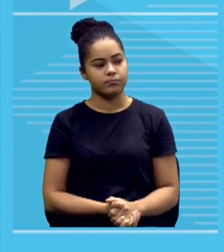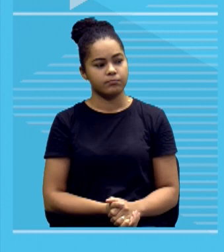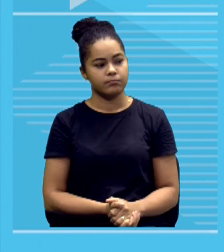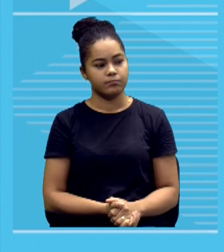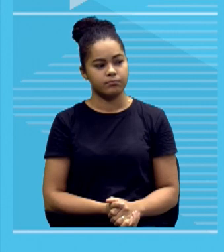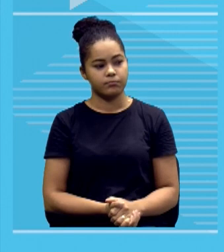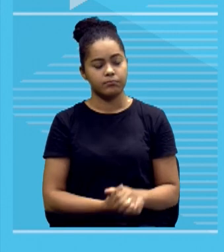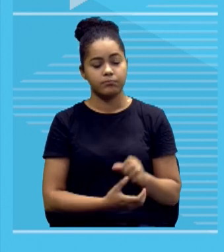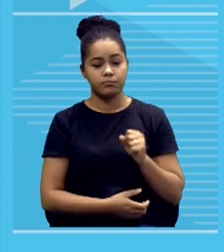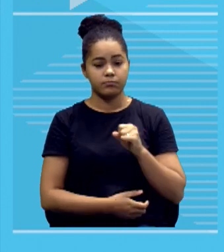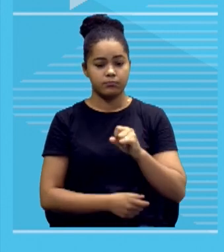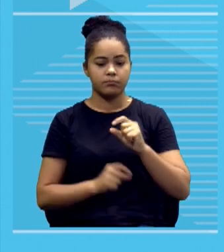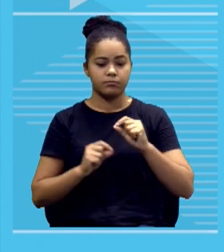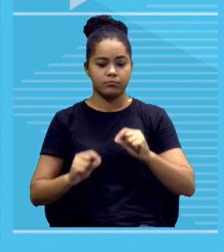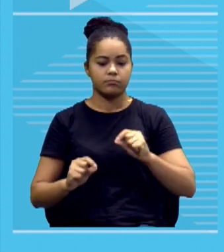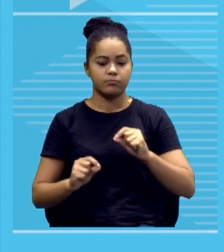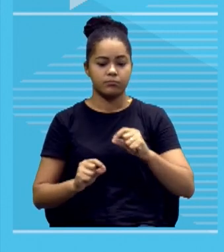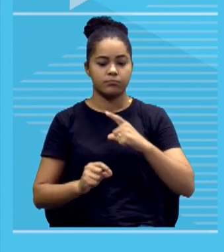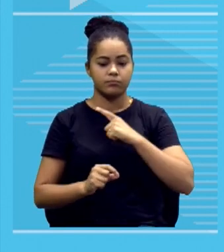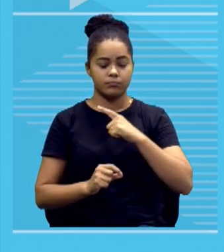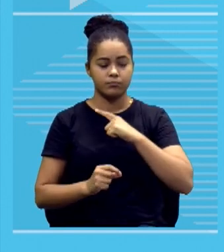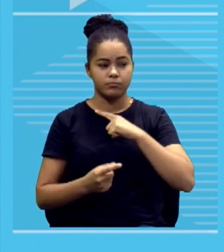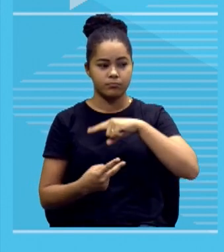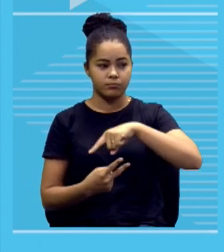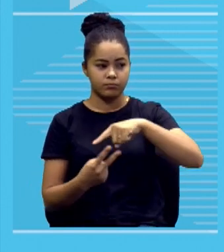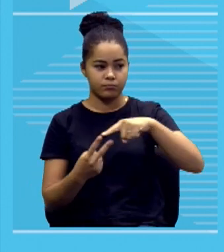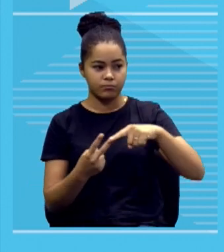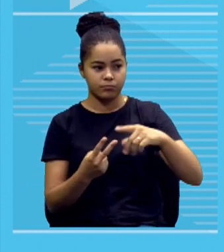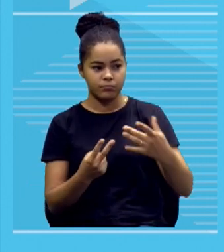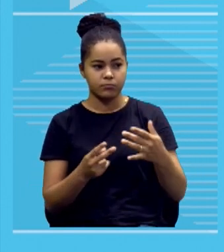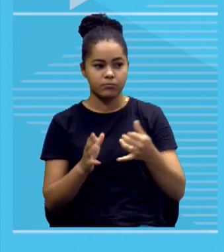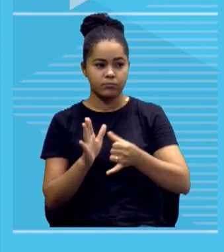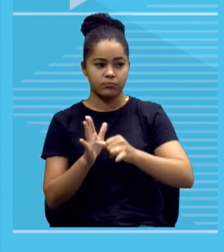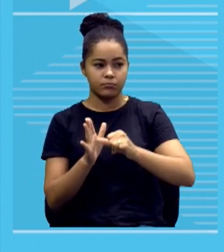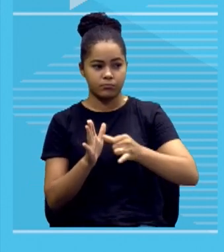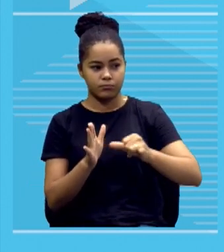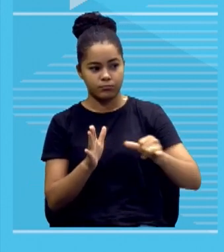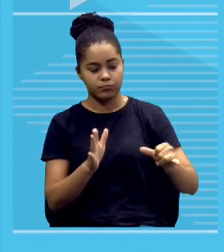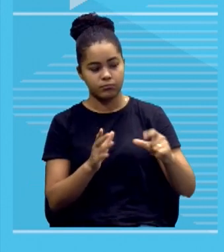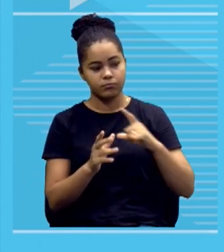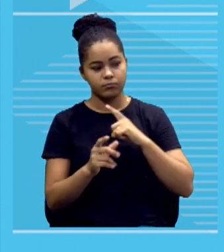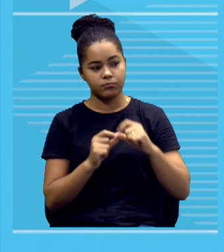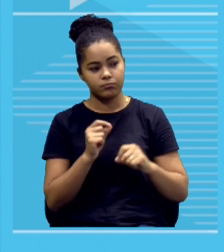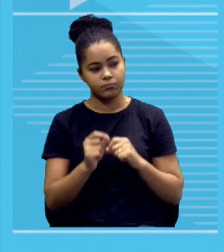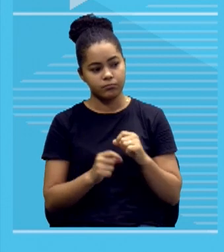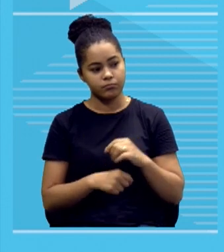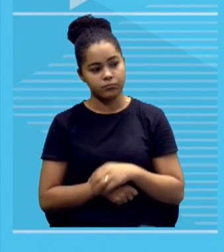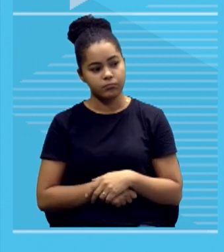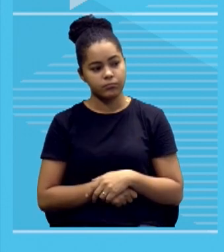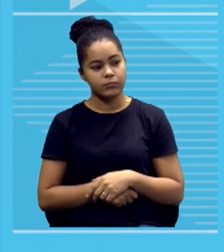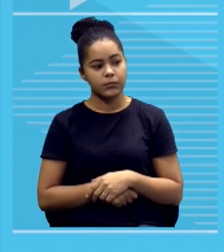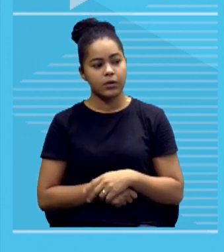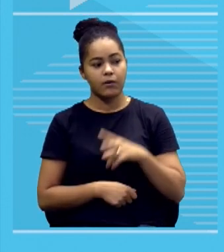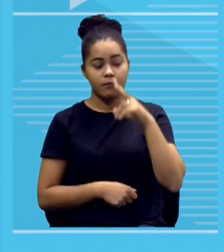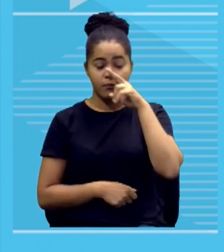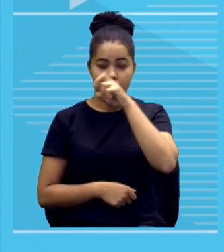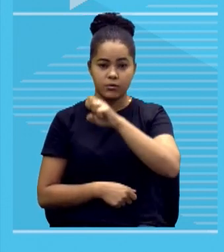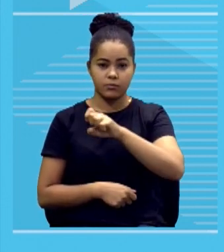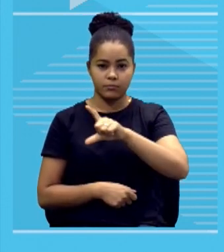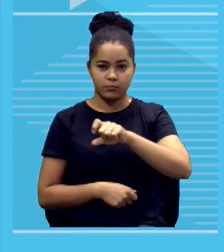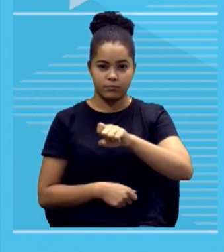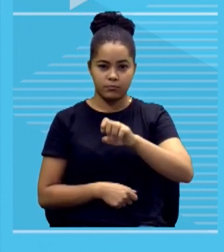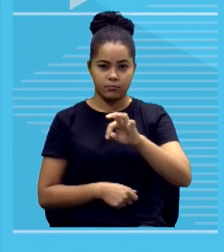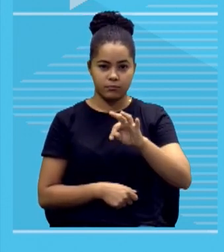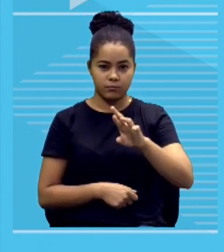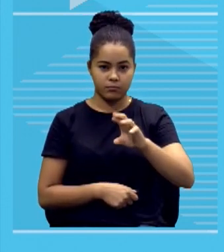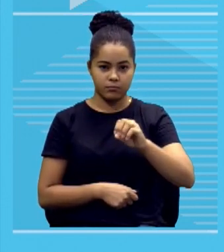os dois componentes, reconhecemos o gerador como que possui força eletromotriz. Então, se eu tenho os